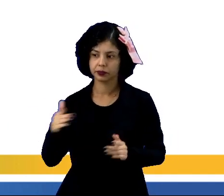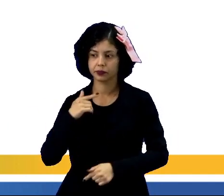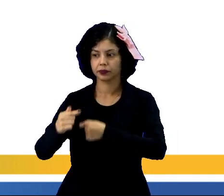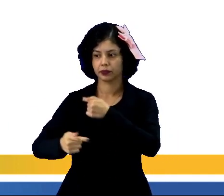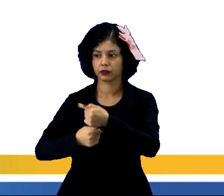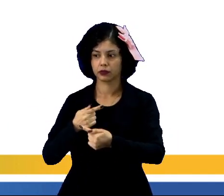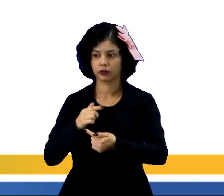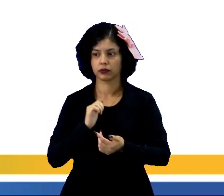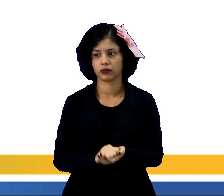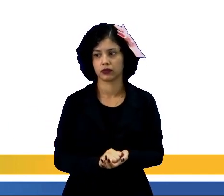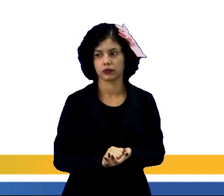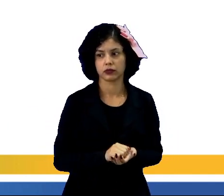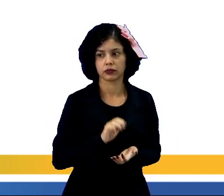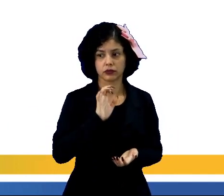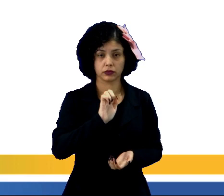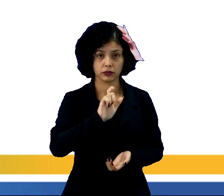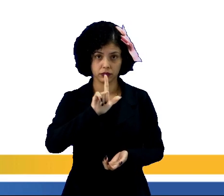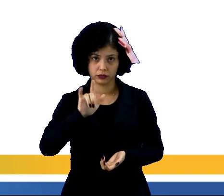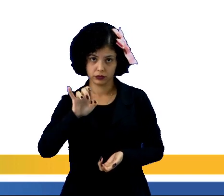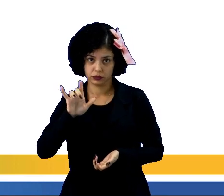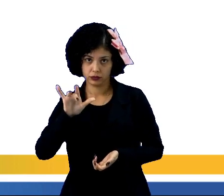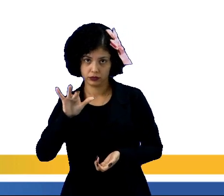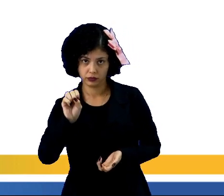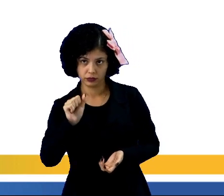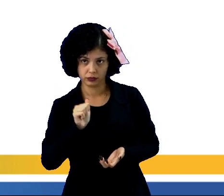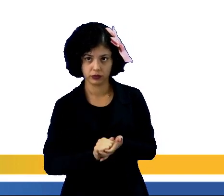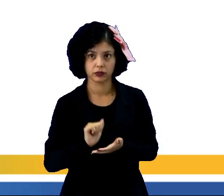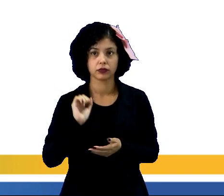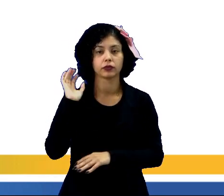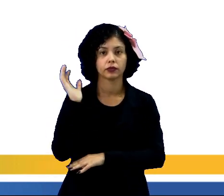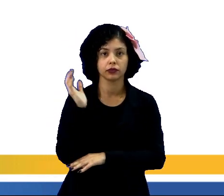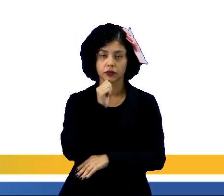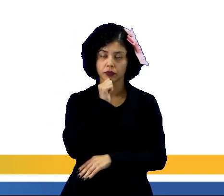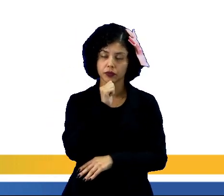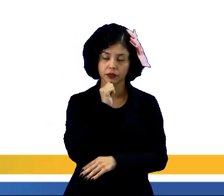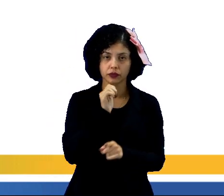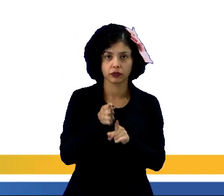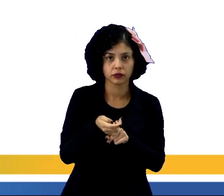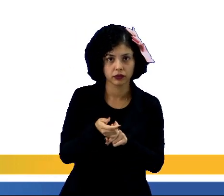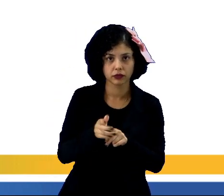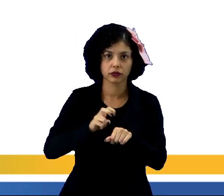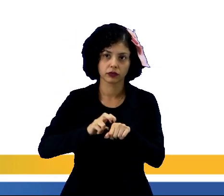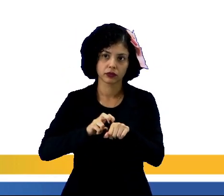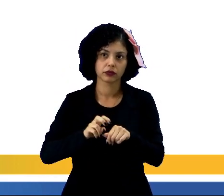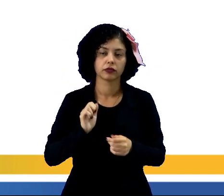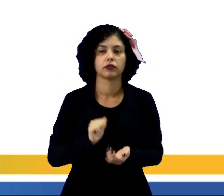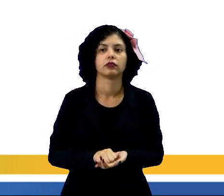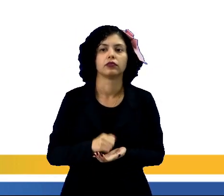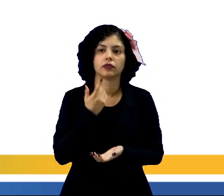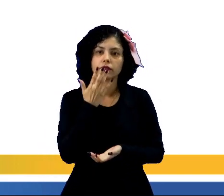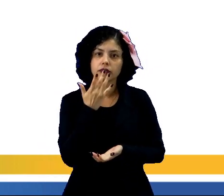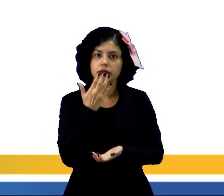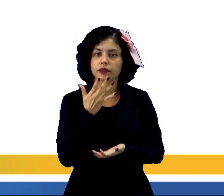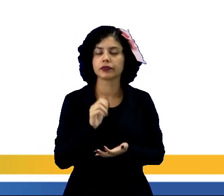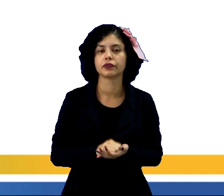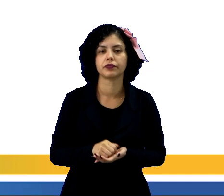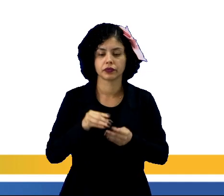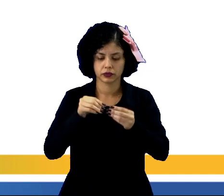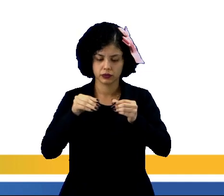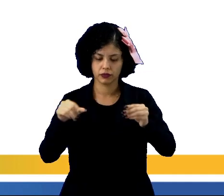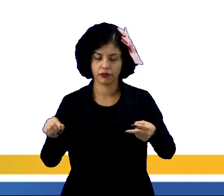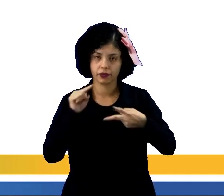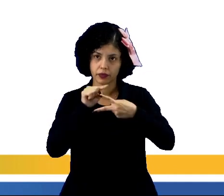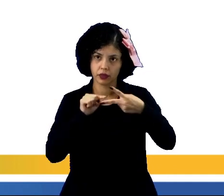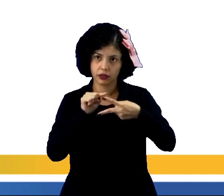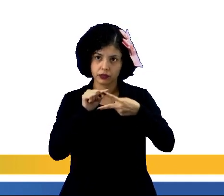o que hoje nós chamamos de alelos. E no caso das ervilhas, o gene para a característica cor da semente tem